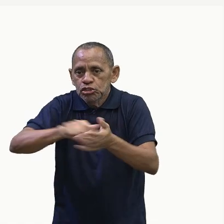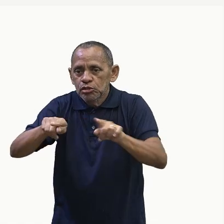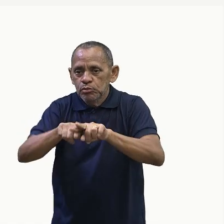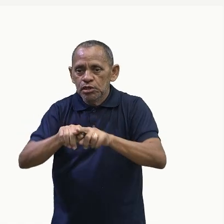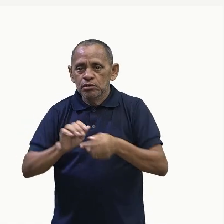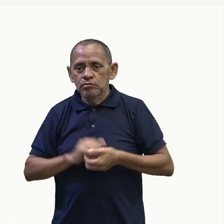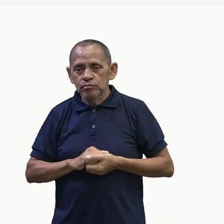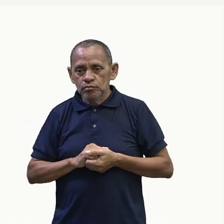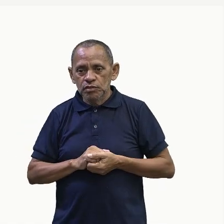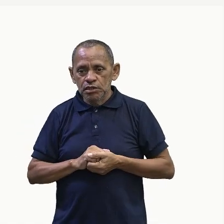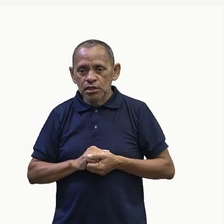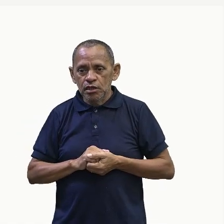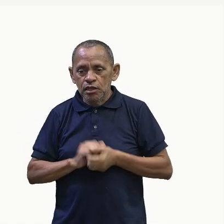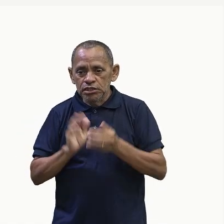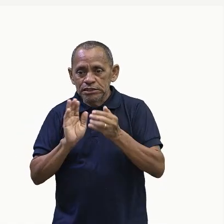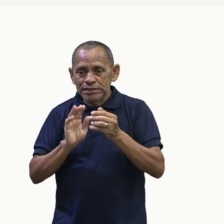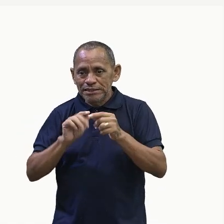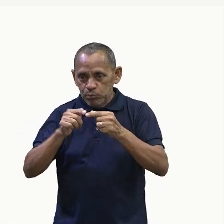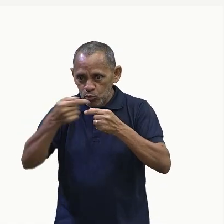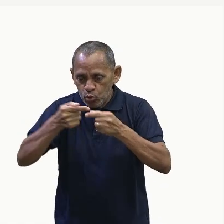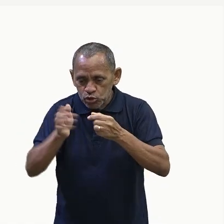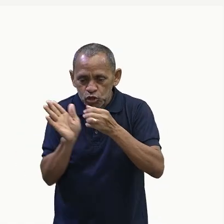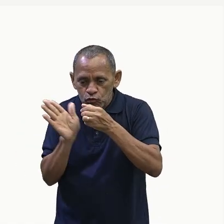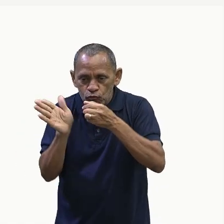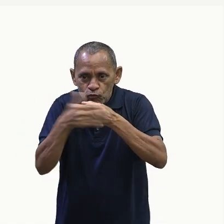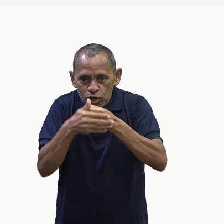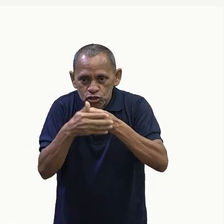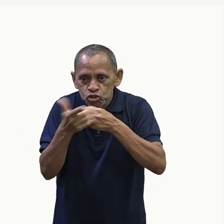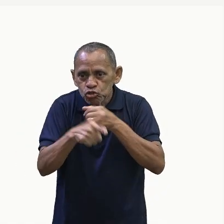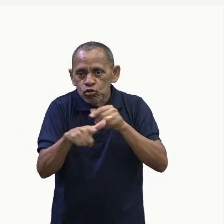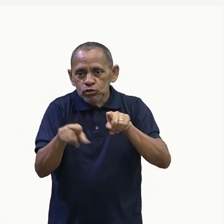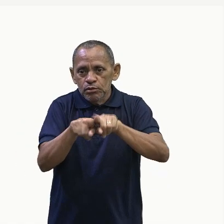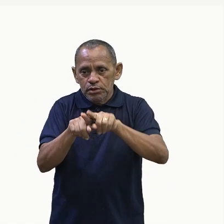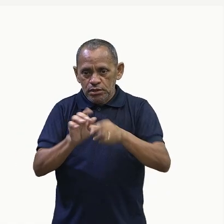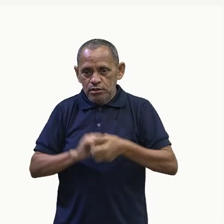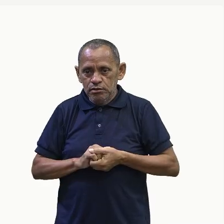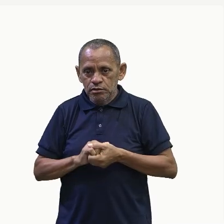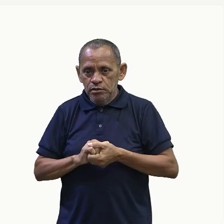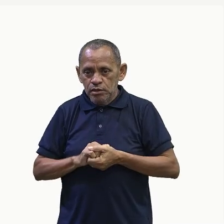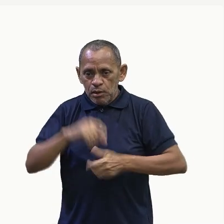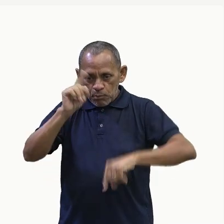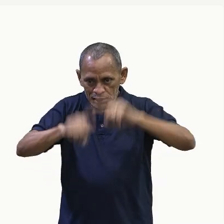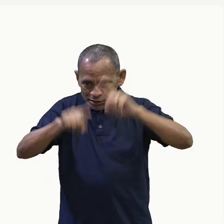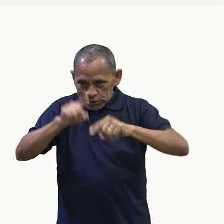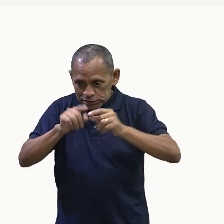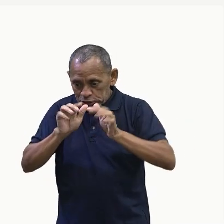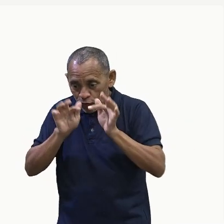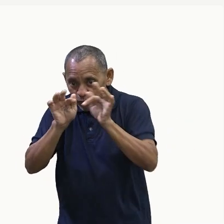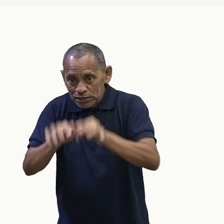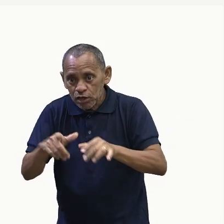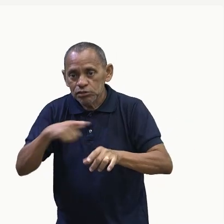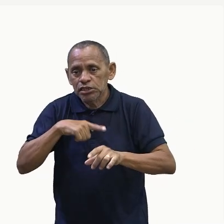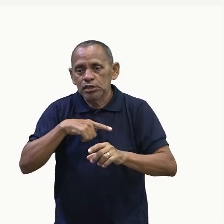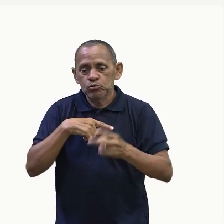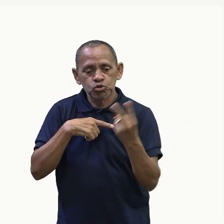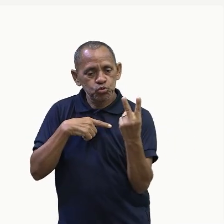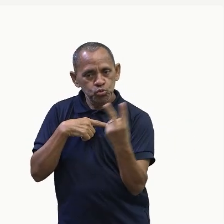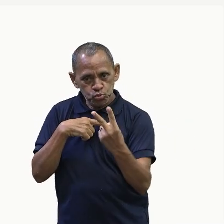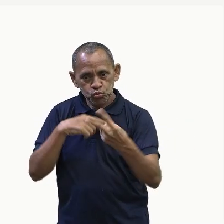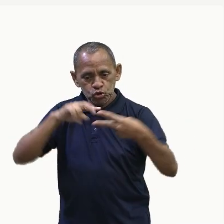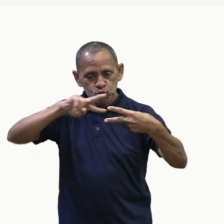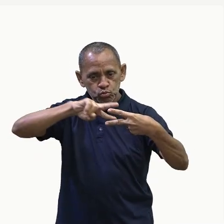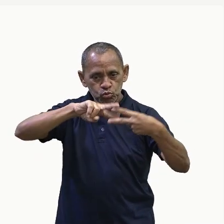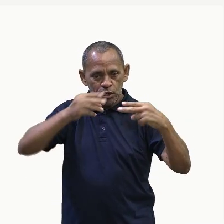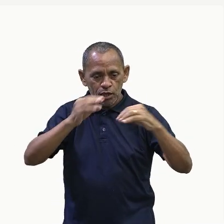ele vai e se fecha novamente. E aí, como produto final, nós vamos ter essa molécula